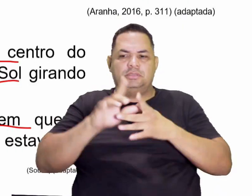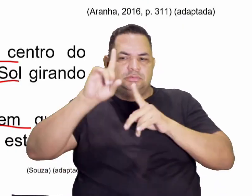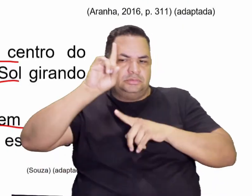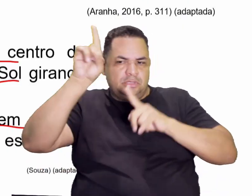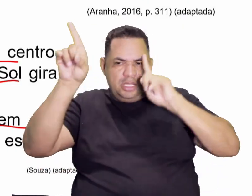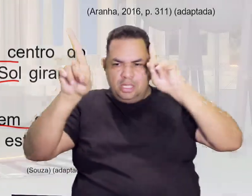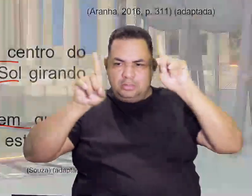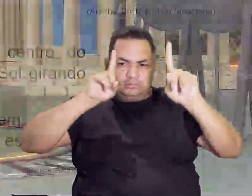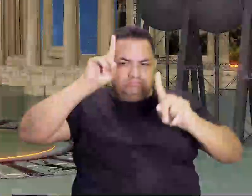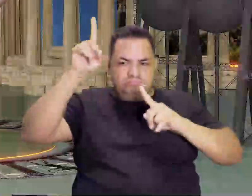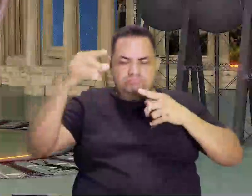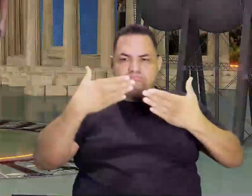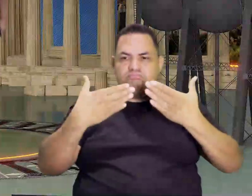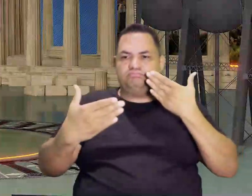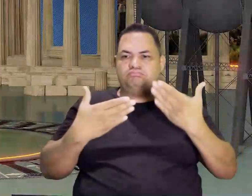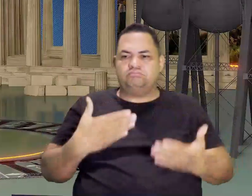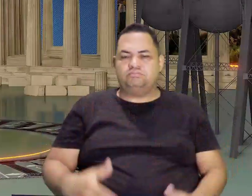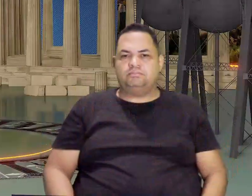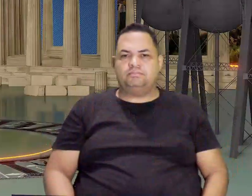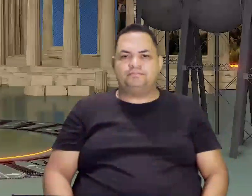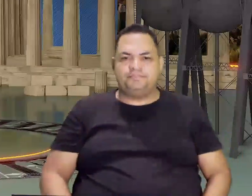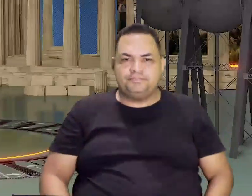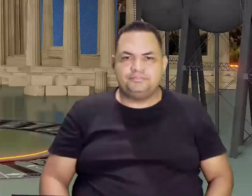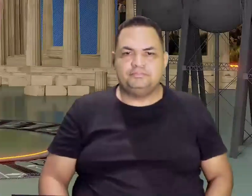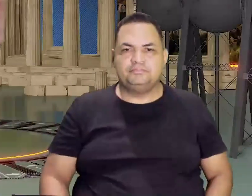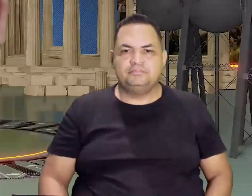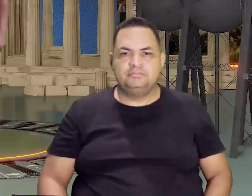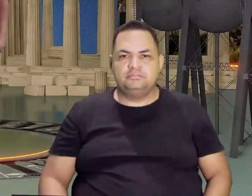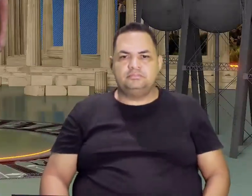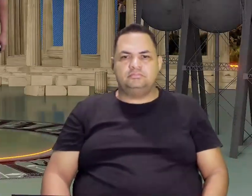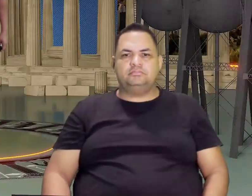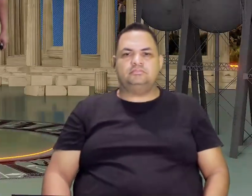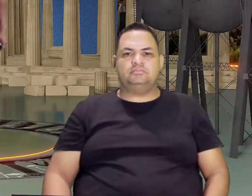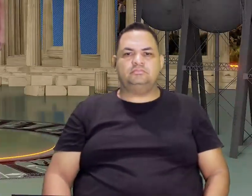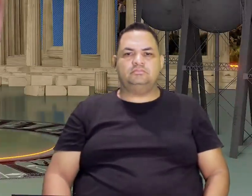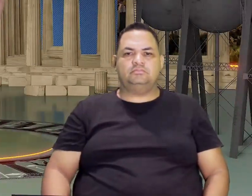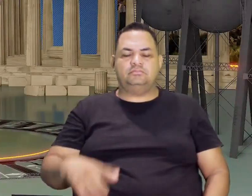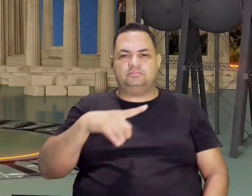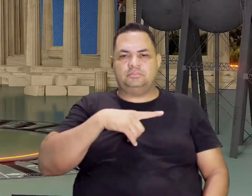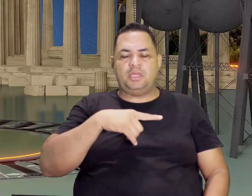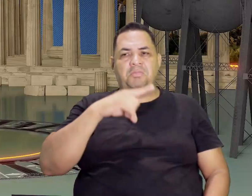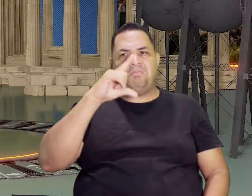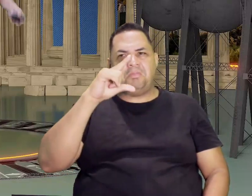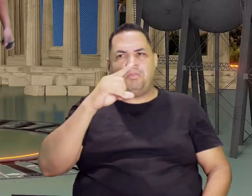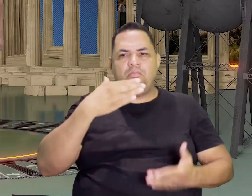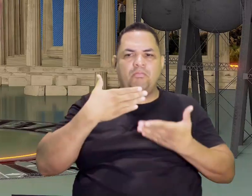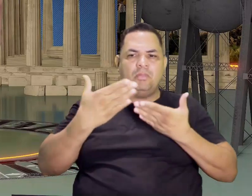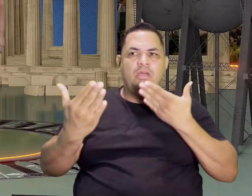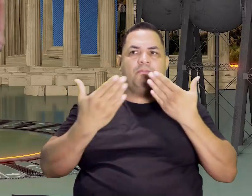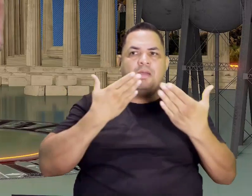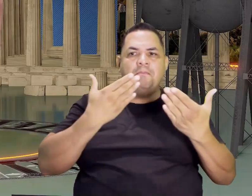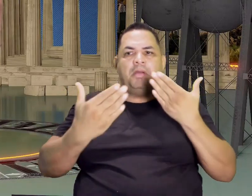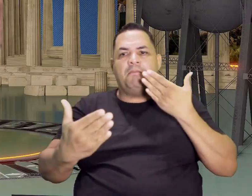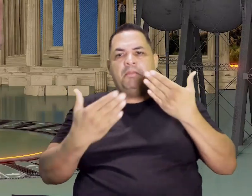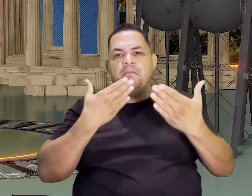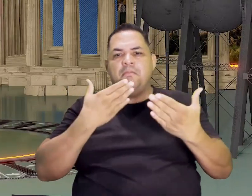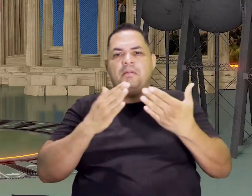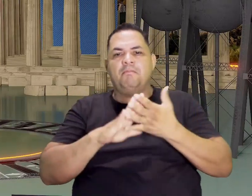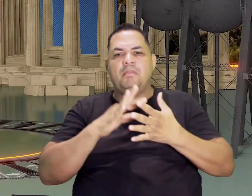falando sobre a natureza, ainda estava um pouco de discussão para eles. Estava ainda em debate, por